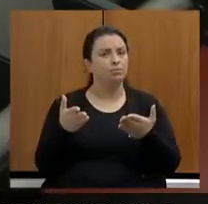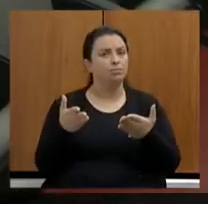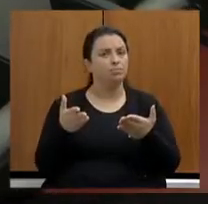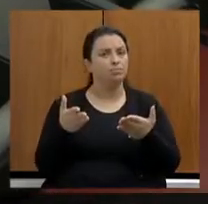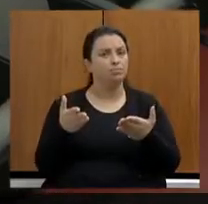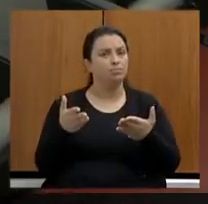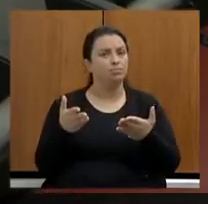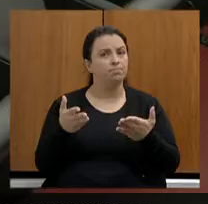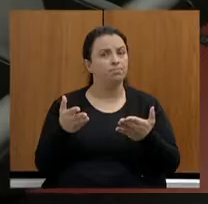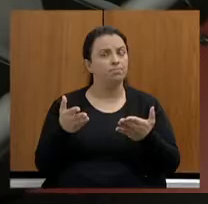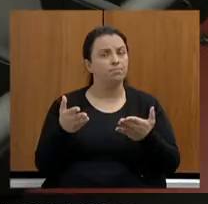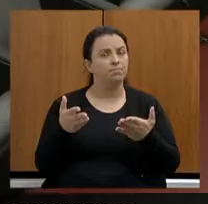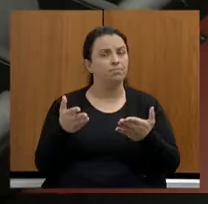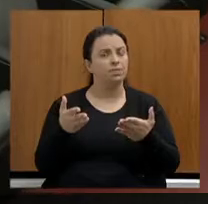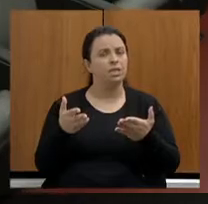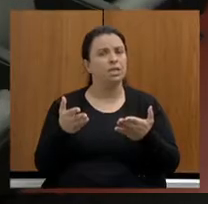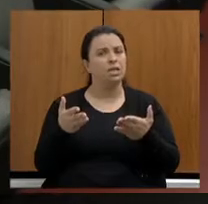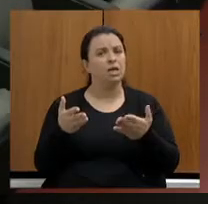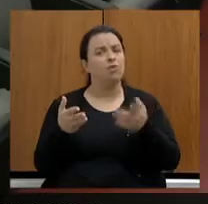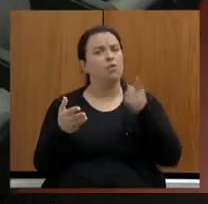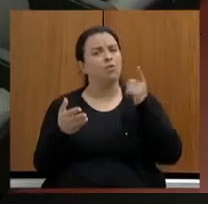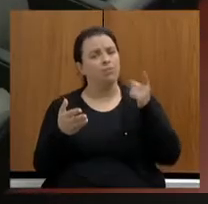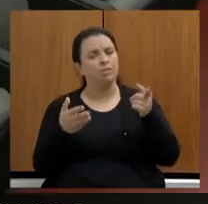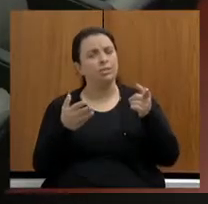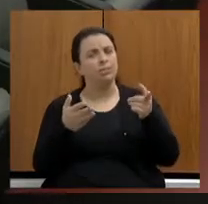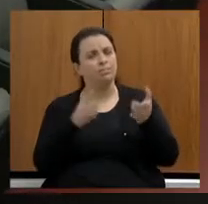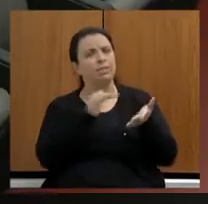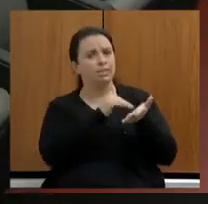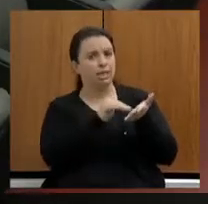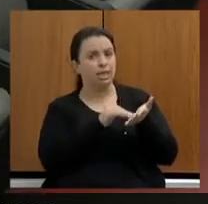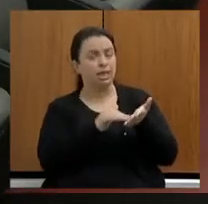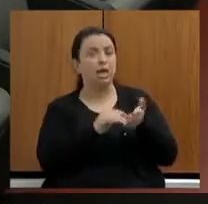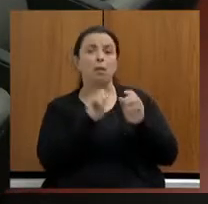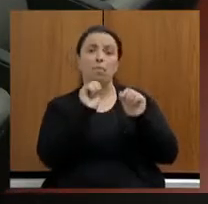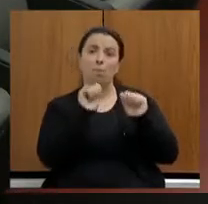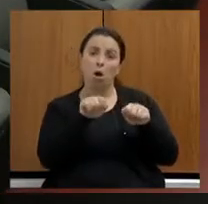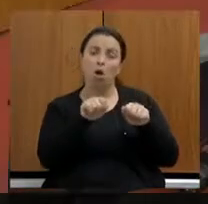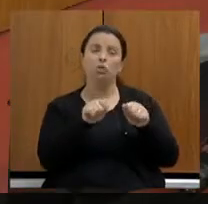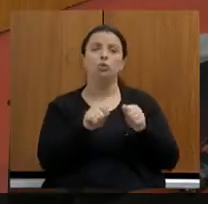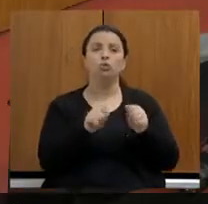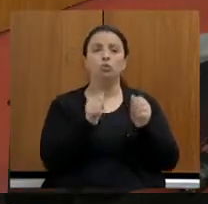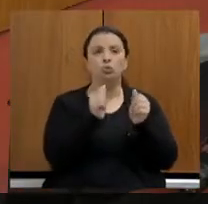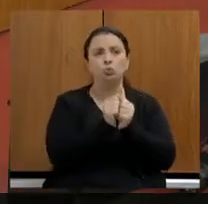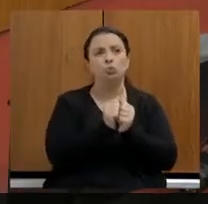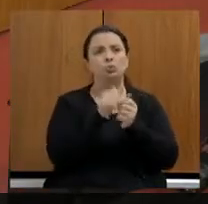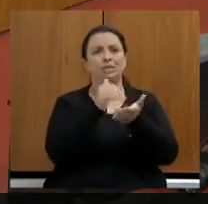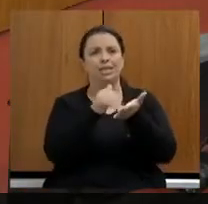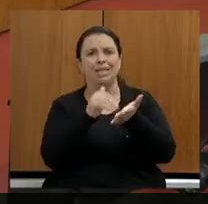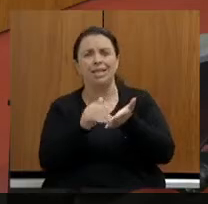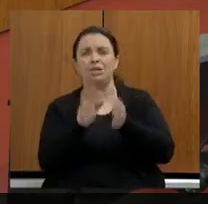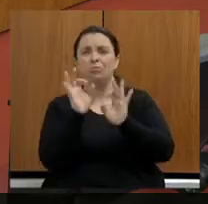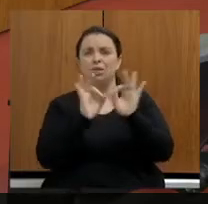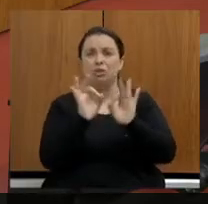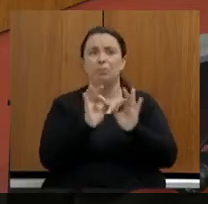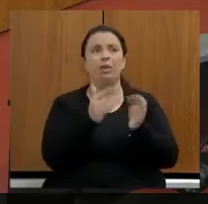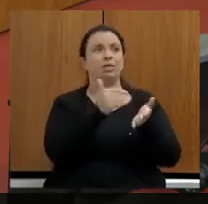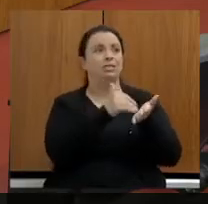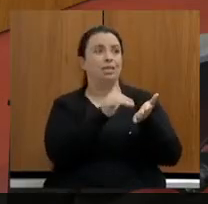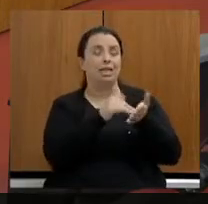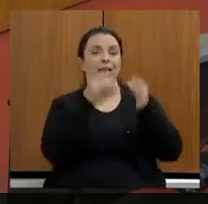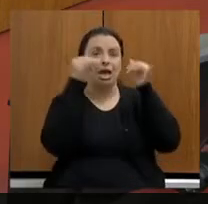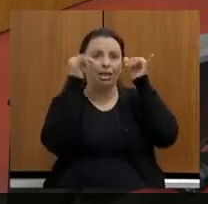é a senhora poderia ver com seus pais secretário de planejamento secretário da fazenda